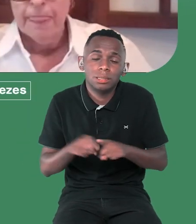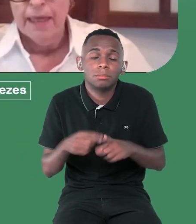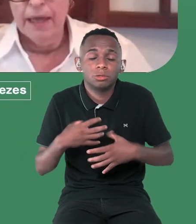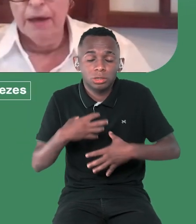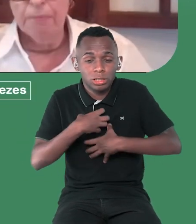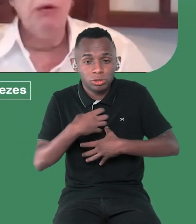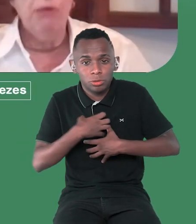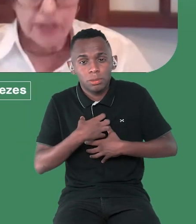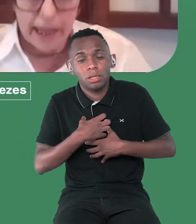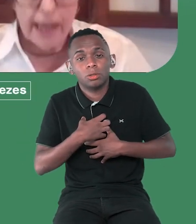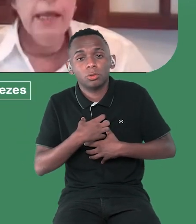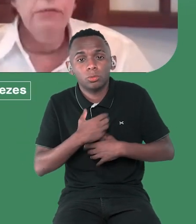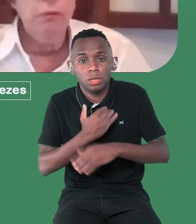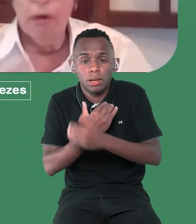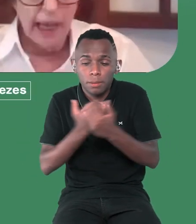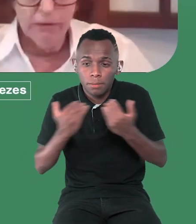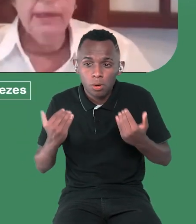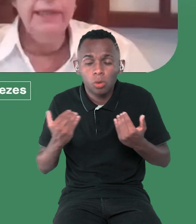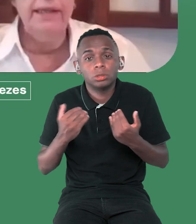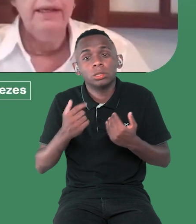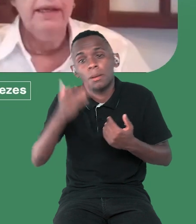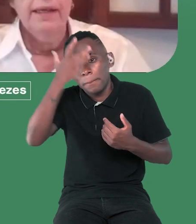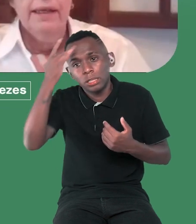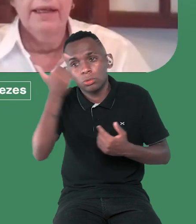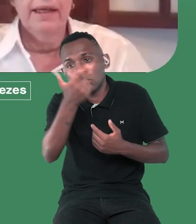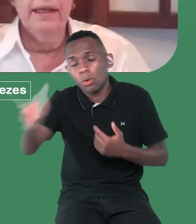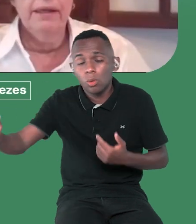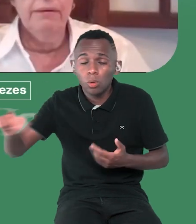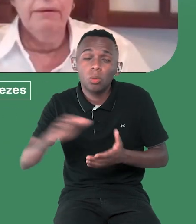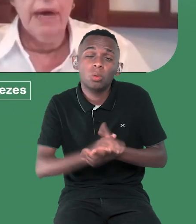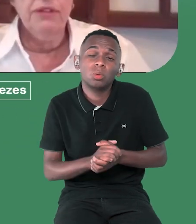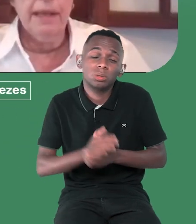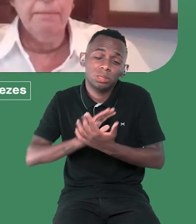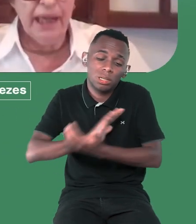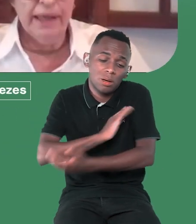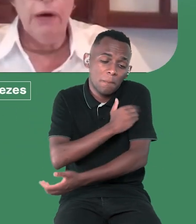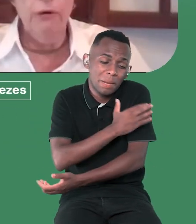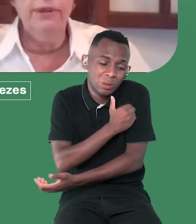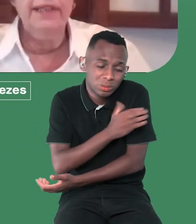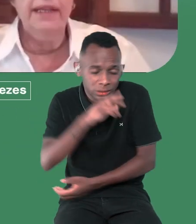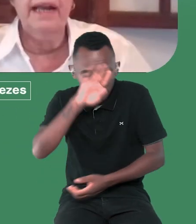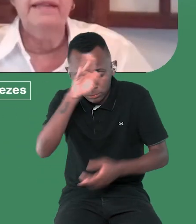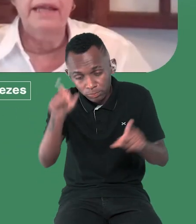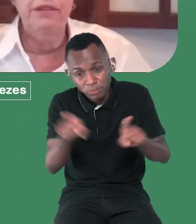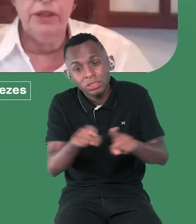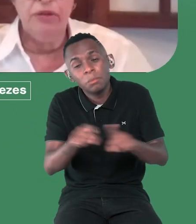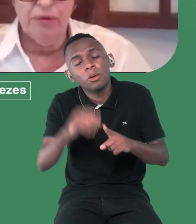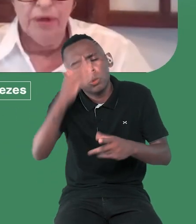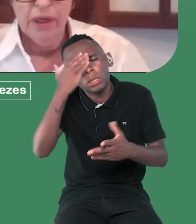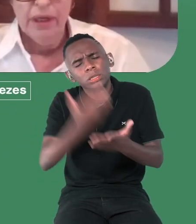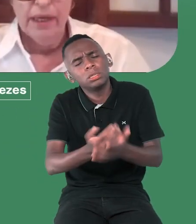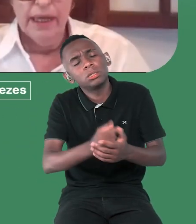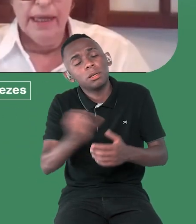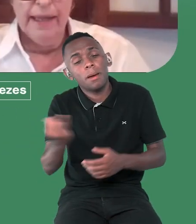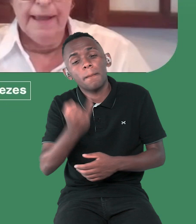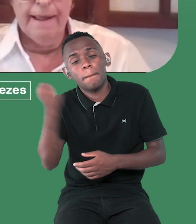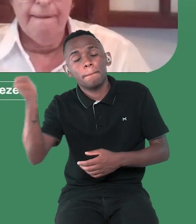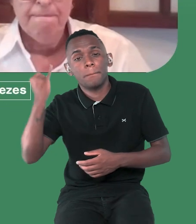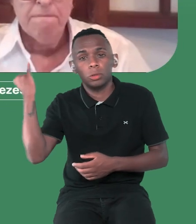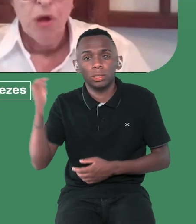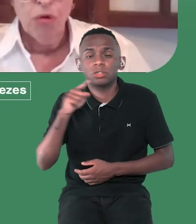sons. Ela nos captura de diversas formas, né? E é isso, o pássaro, ele tem